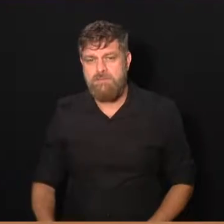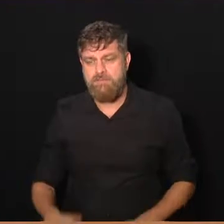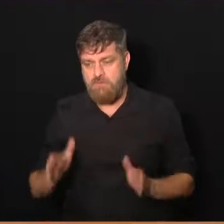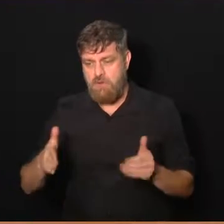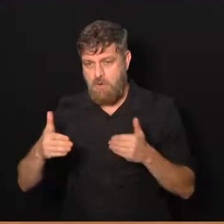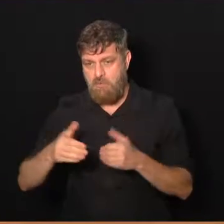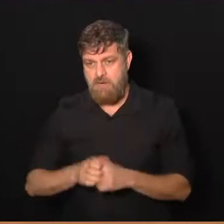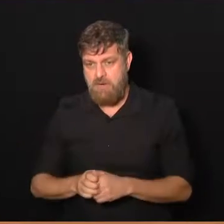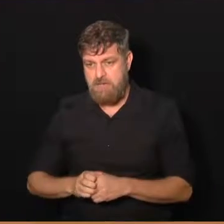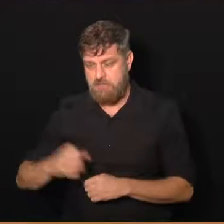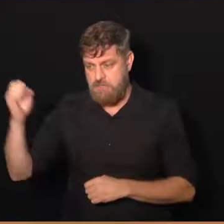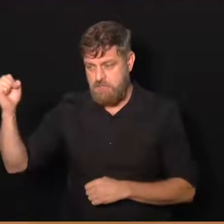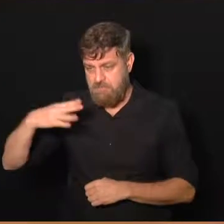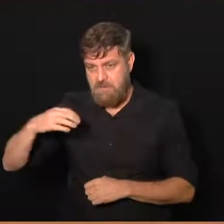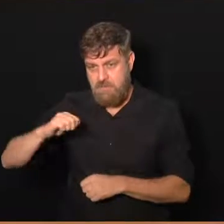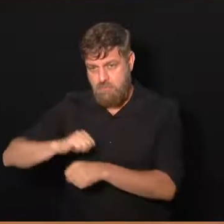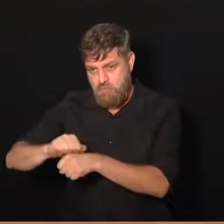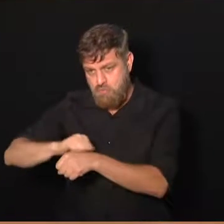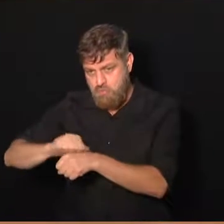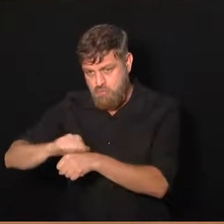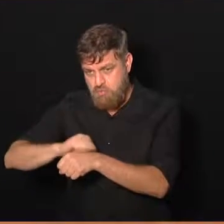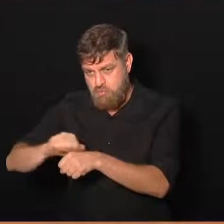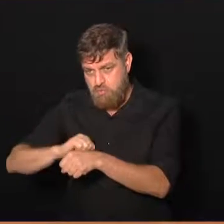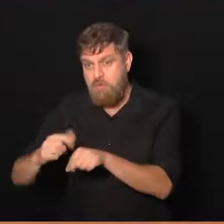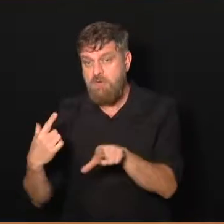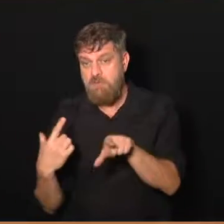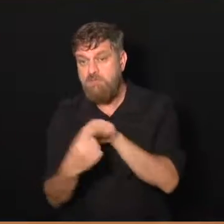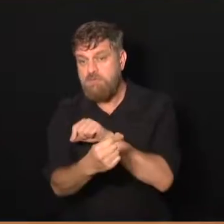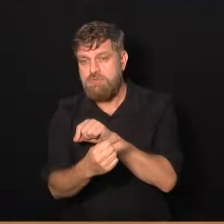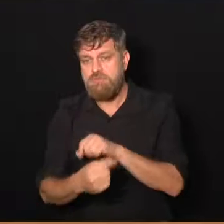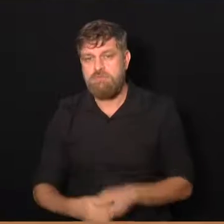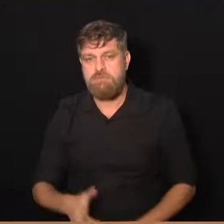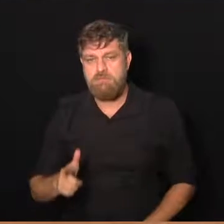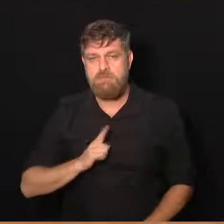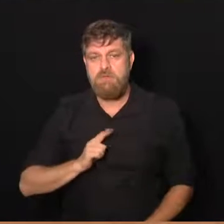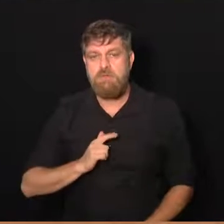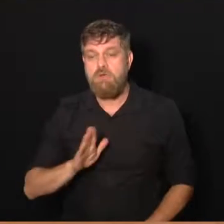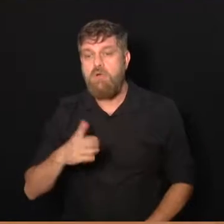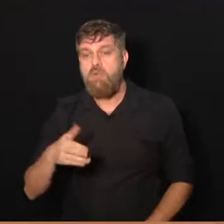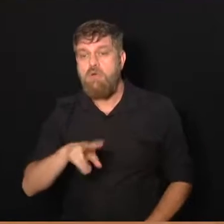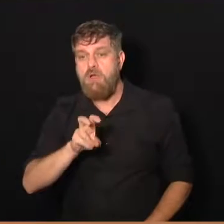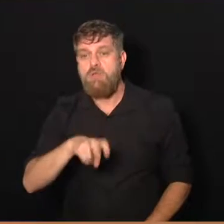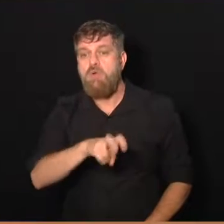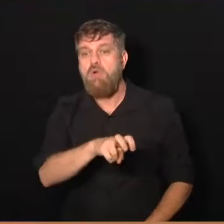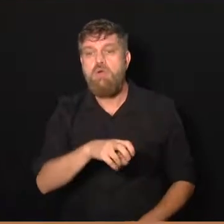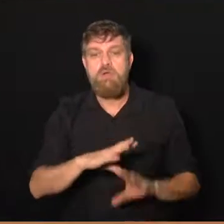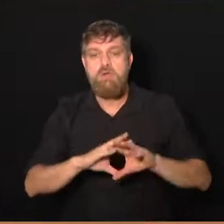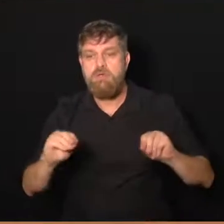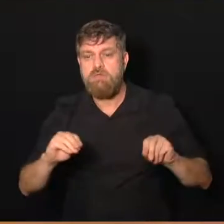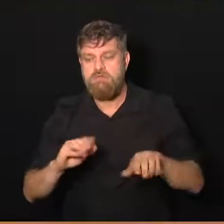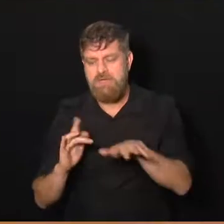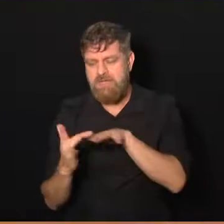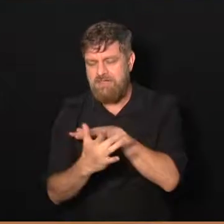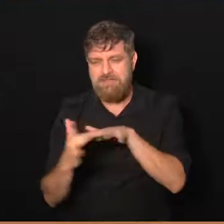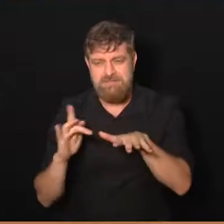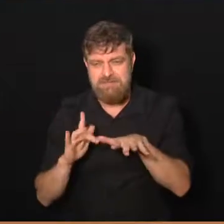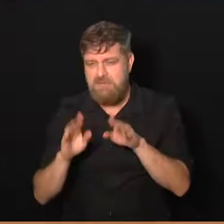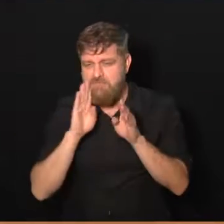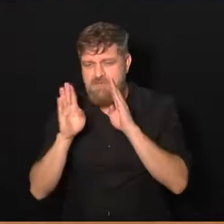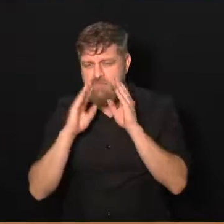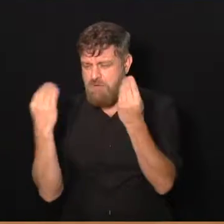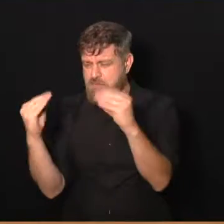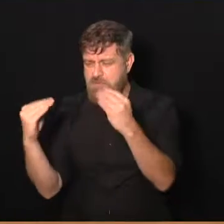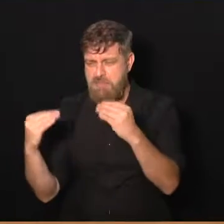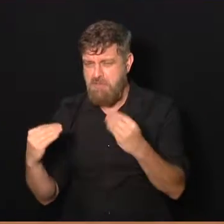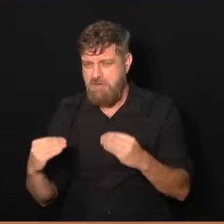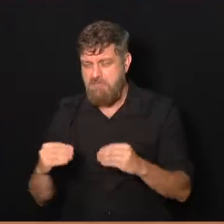shops, né? Então, quando o assunto é grave, a gente tem um animal desaparecido, as redes sociais, o pessoal se movimenta,